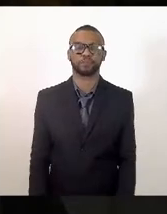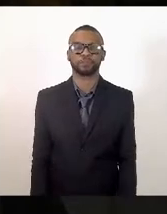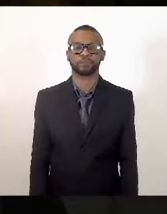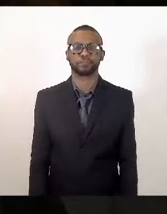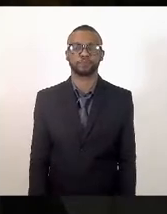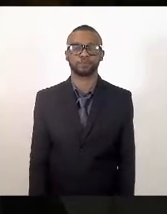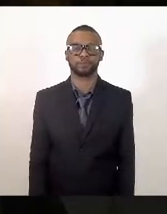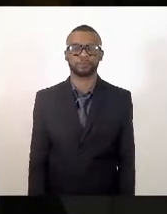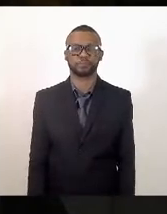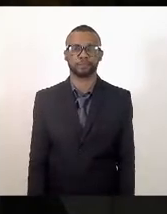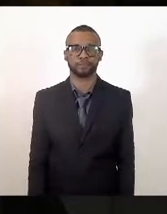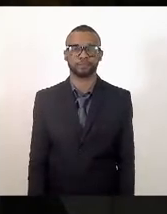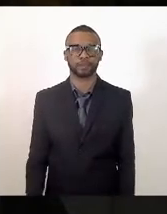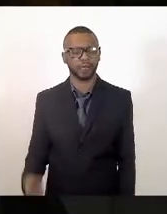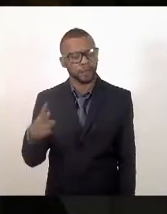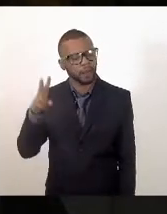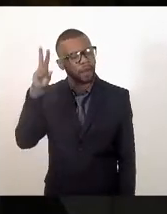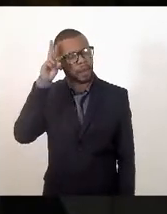Lembro-me aqui,